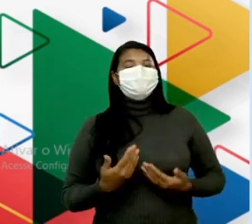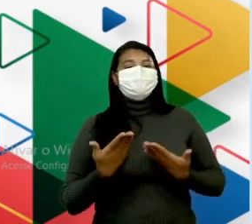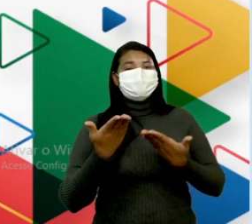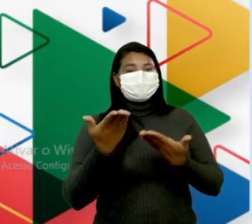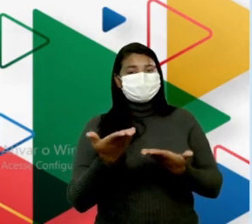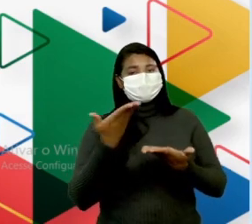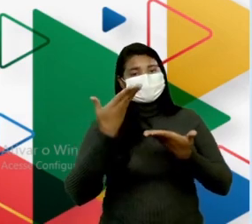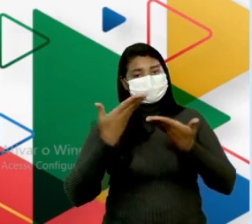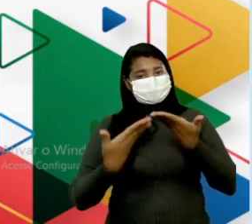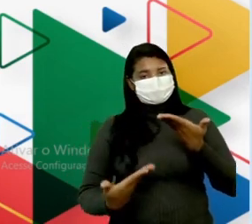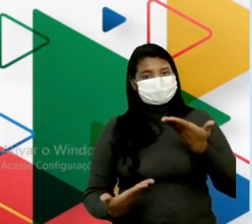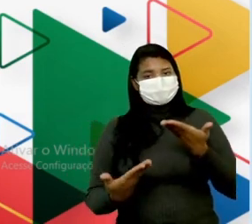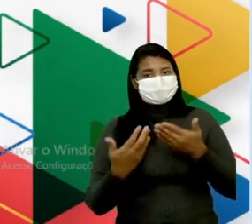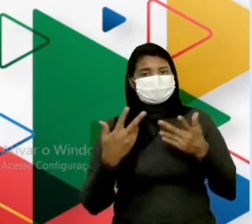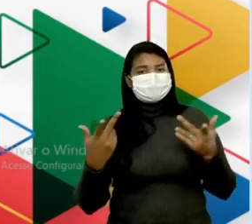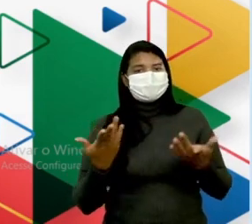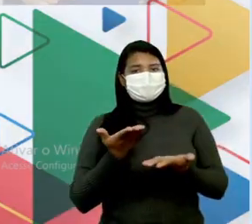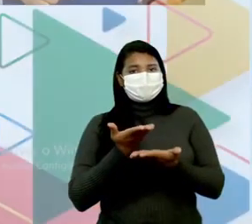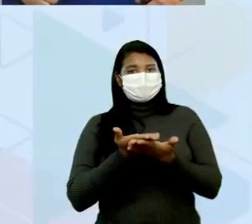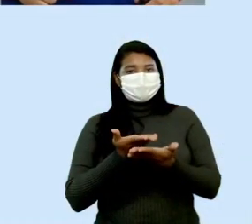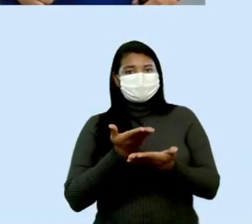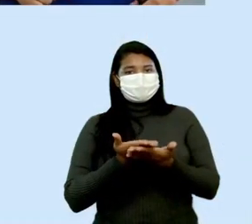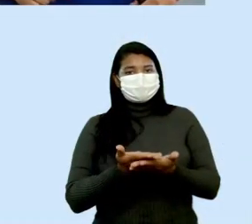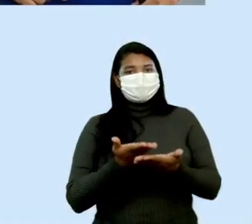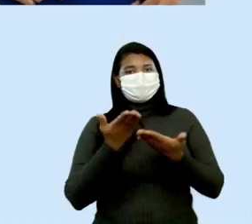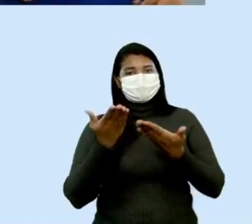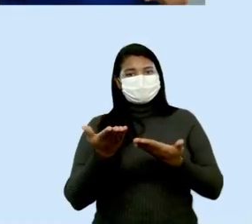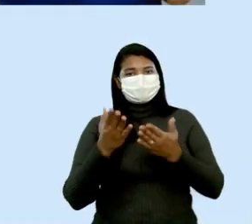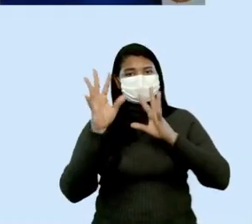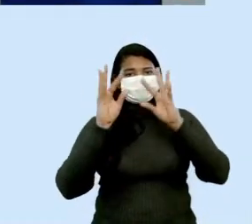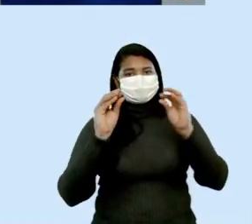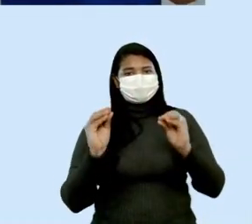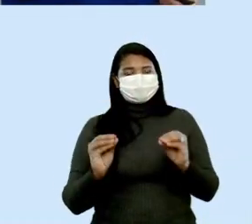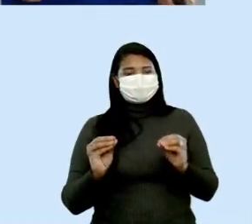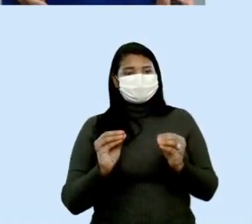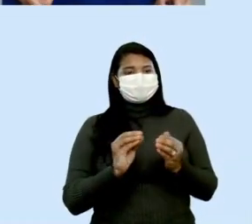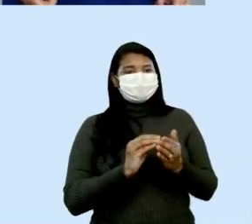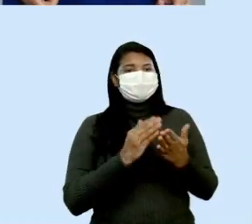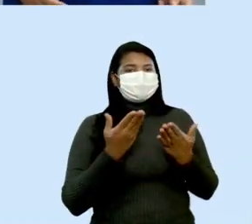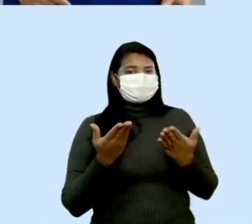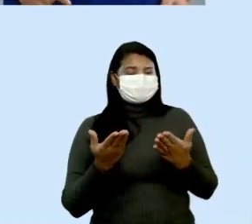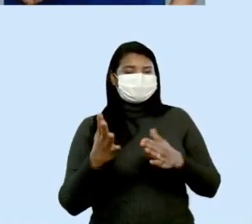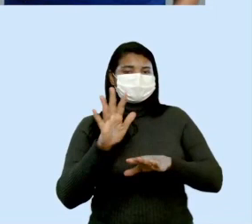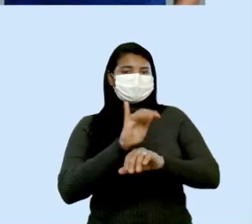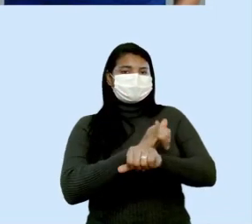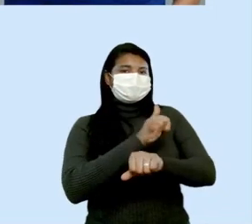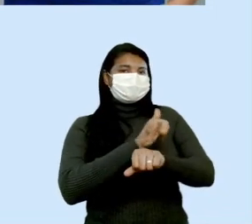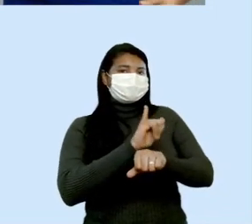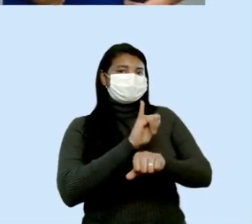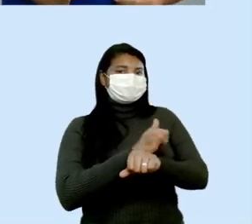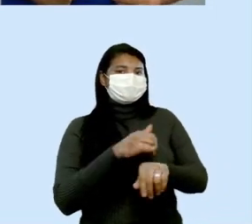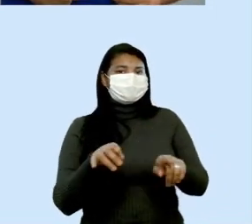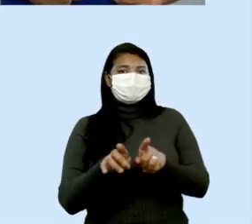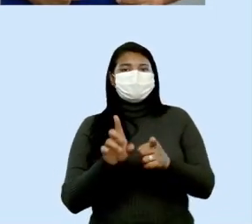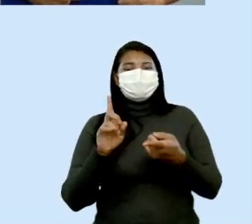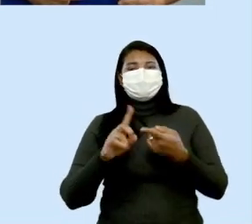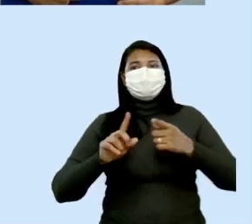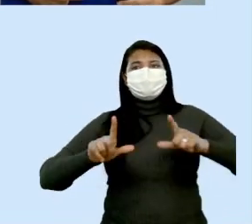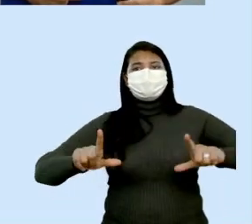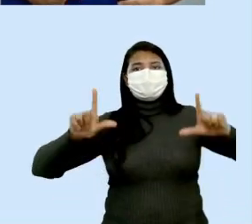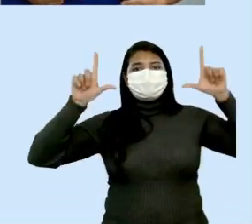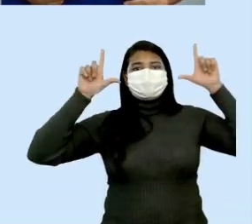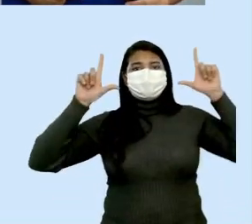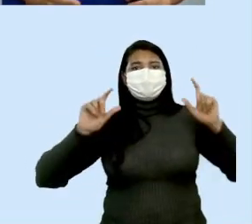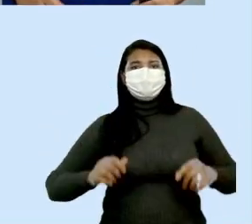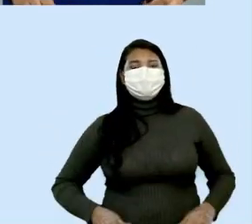você perder alguma aula, você vai lá na página no canal do YouTube e assiste essa aula